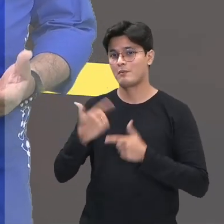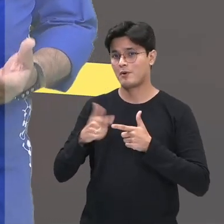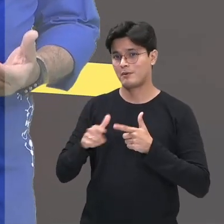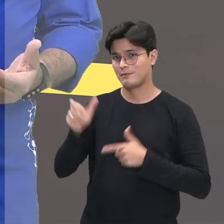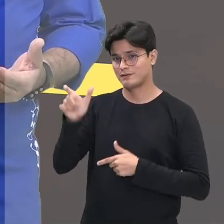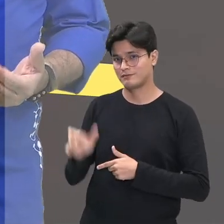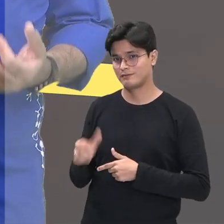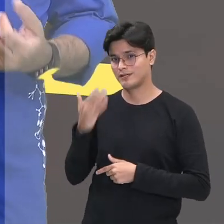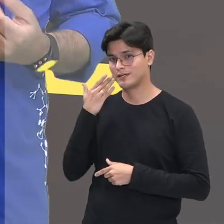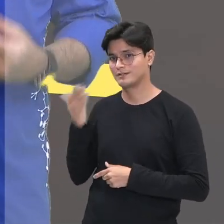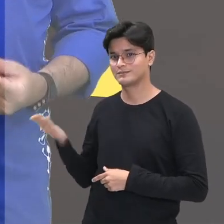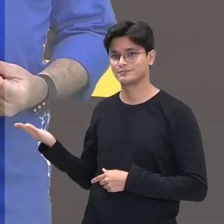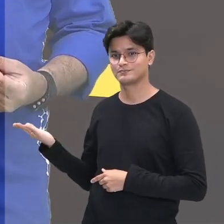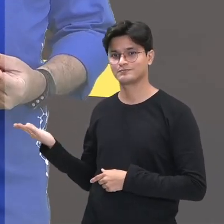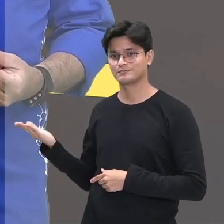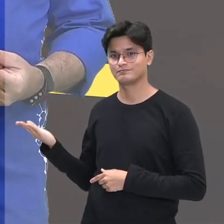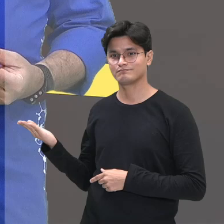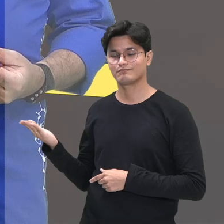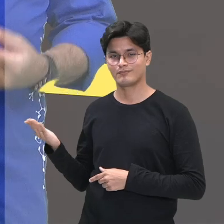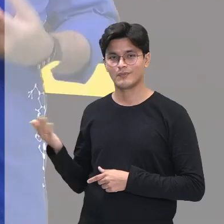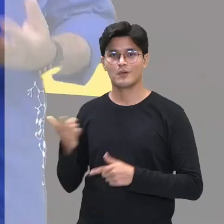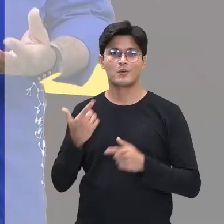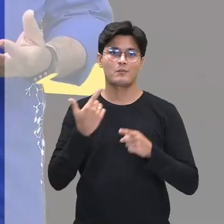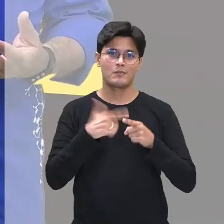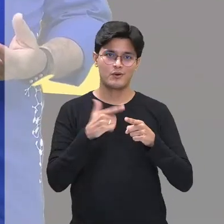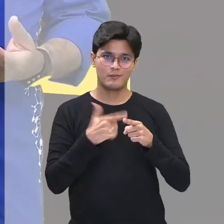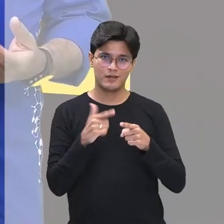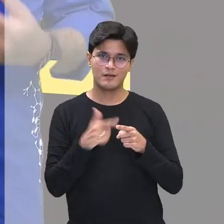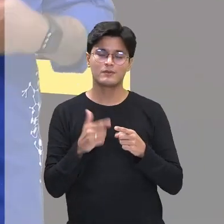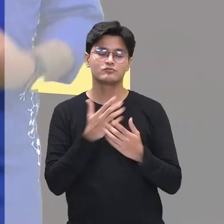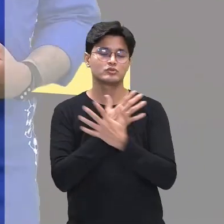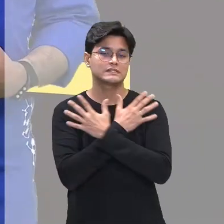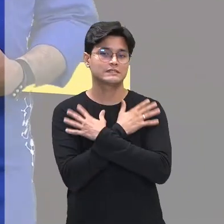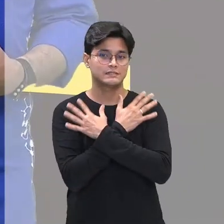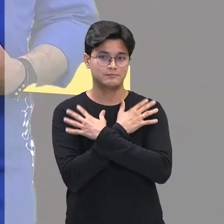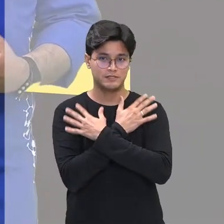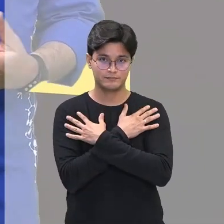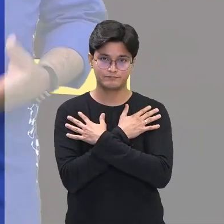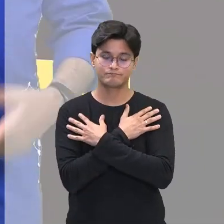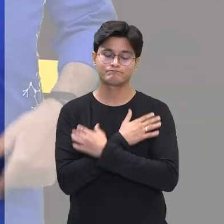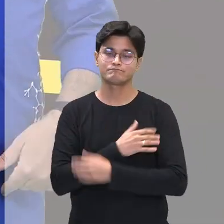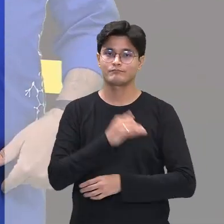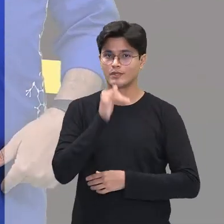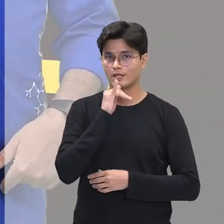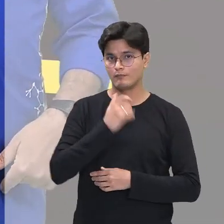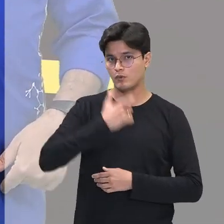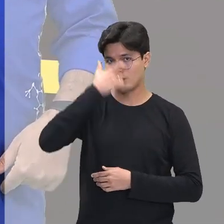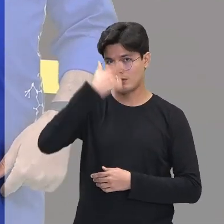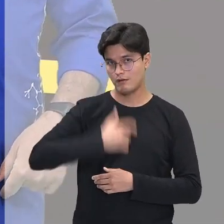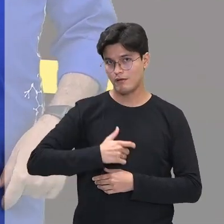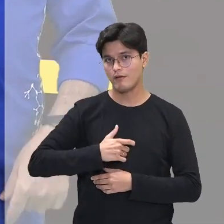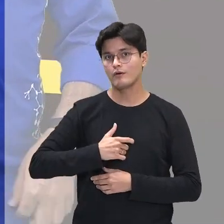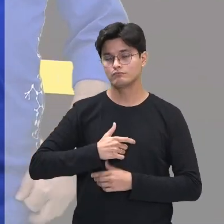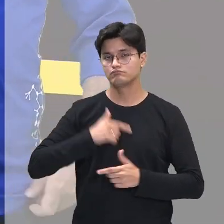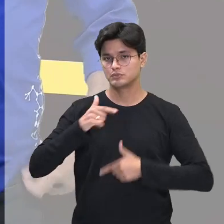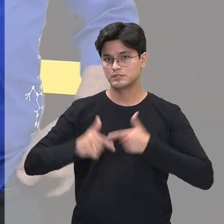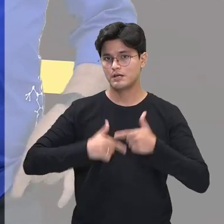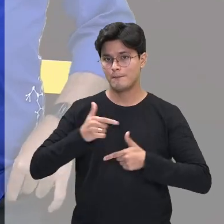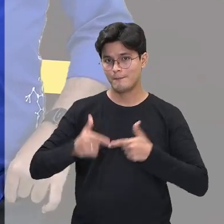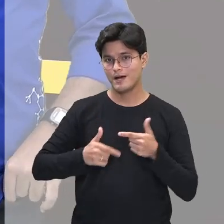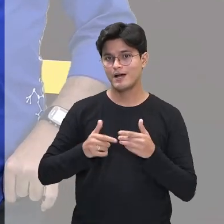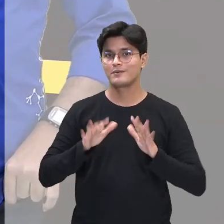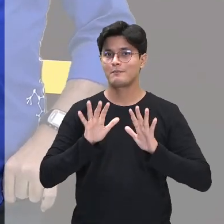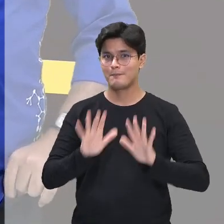É o problema do desemprego. Vejam só que eu estou empregado, mas estou exatamente como ele,